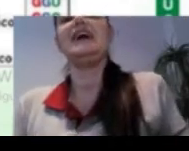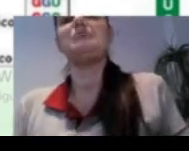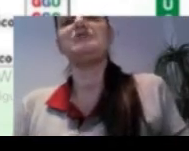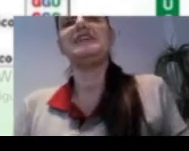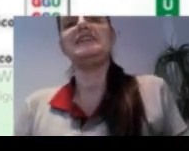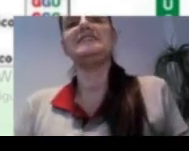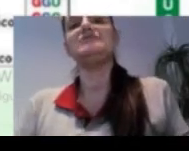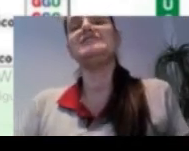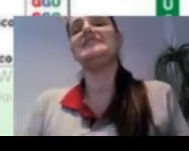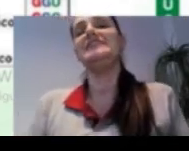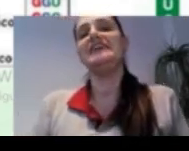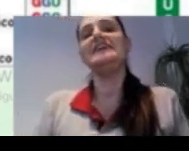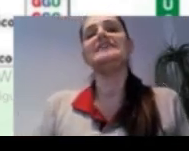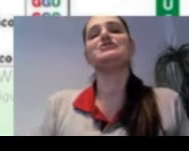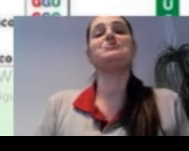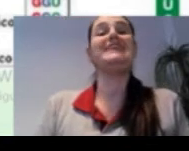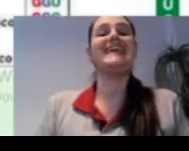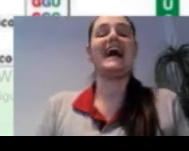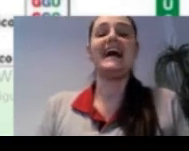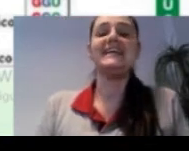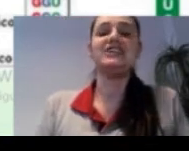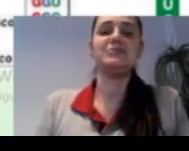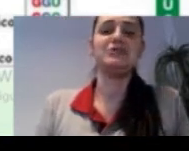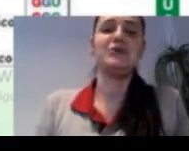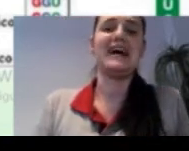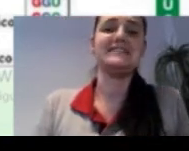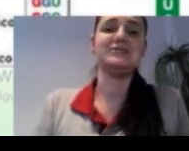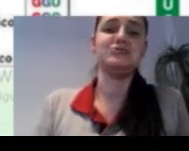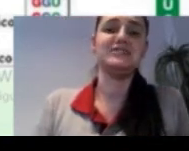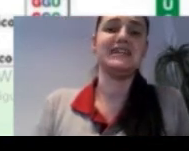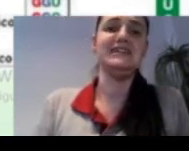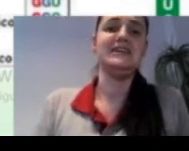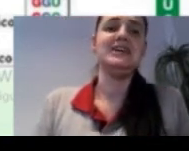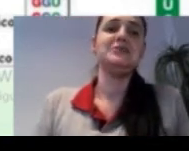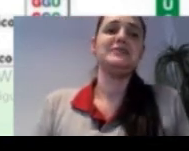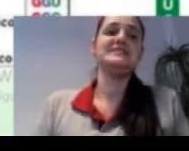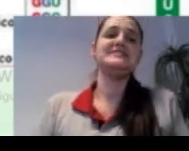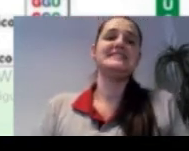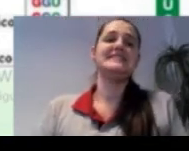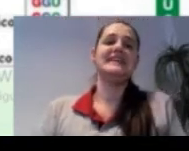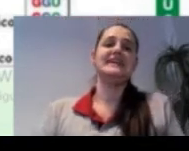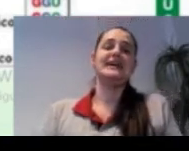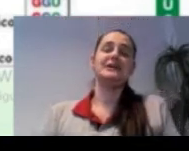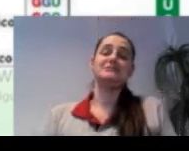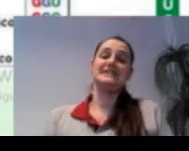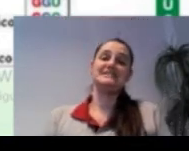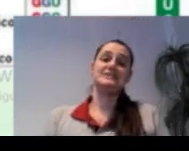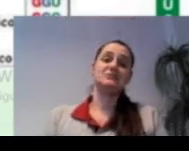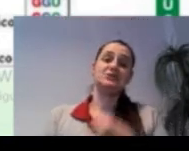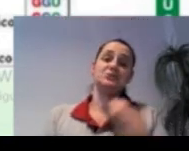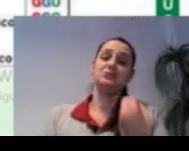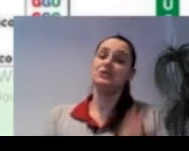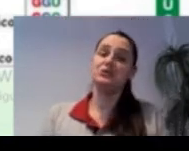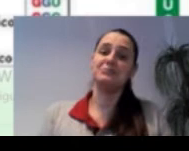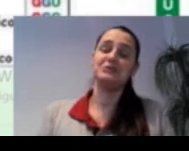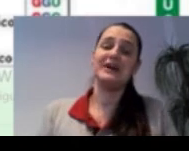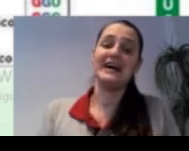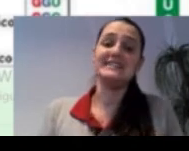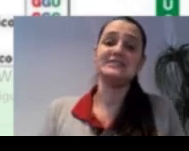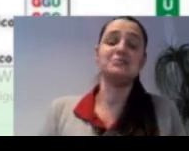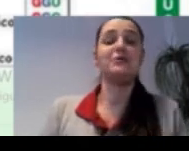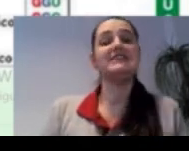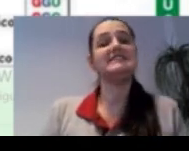proteína. A proteína são centenas ou milhares de aminoácidos, né? Mas se você tem alteração em um